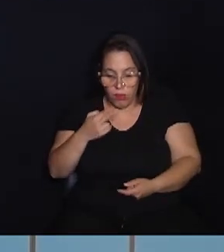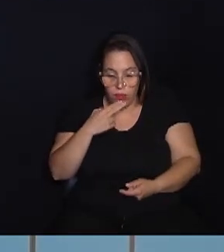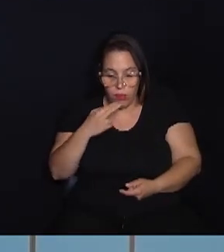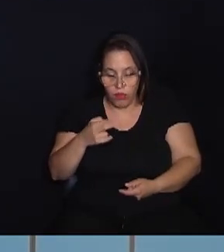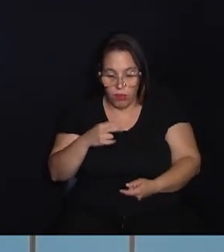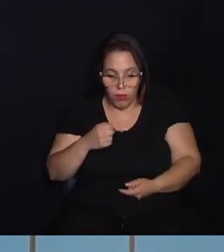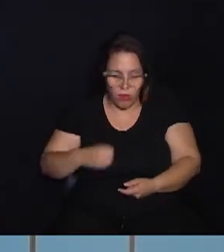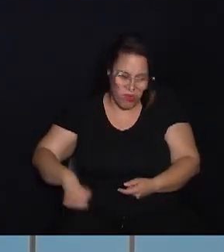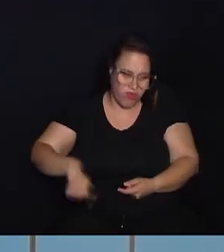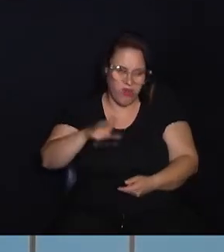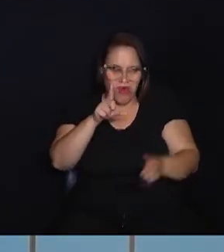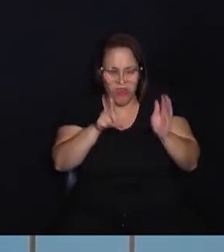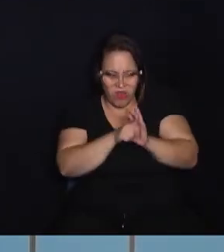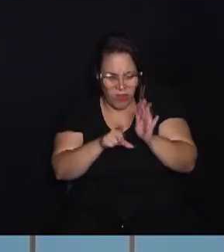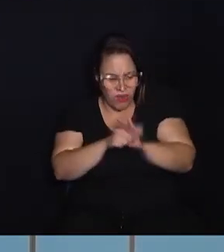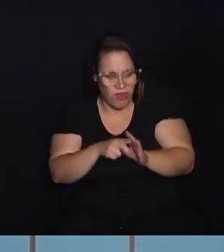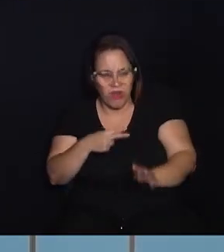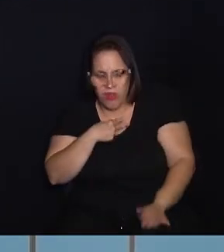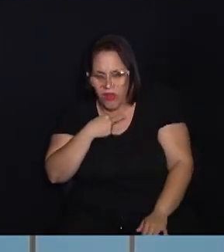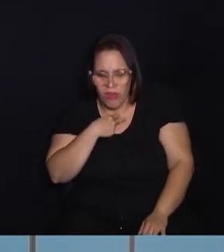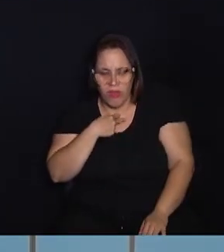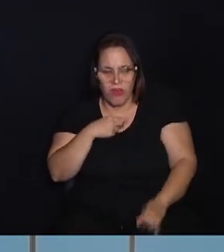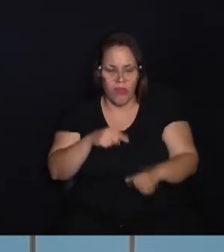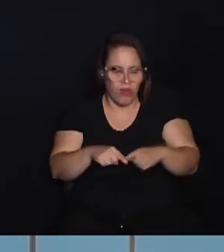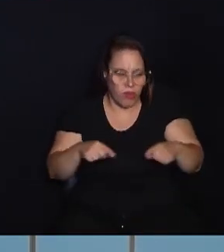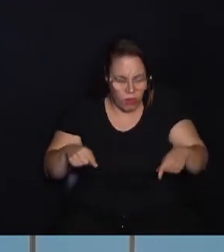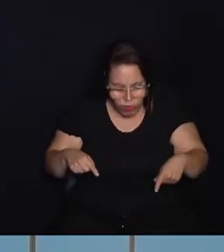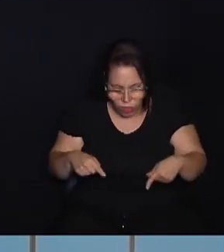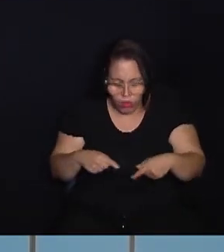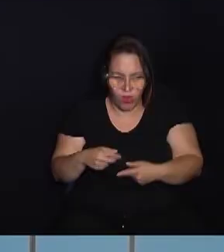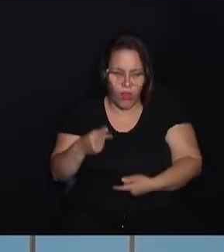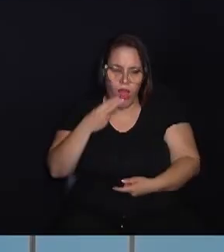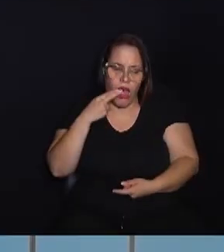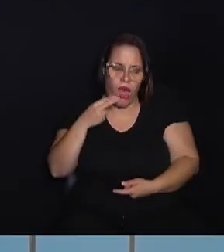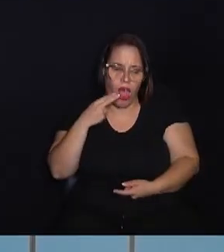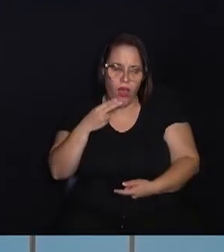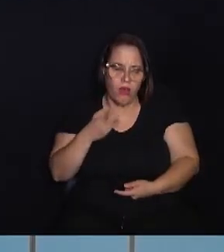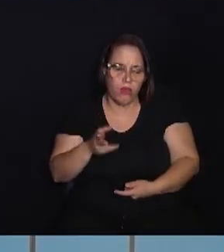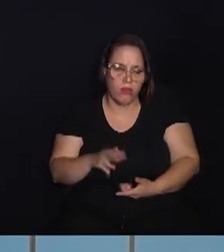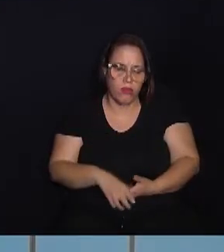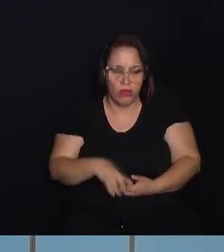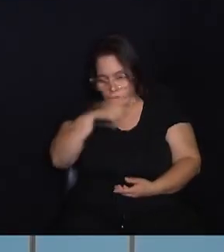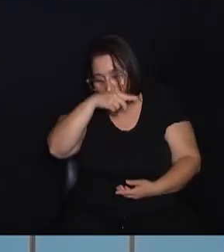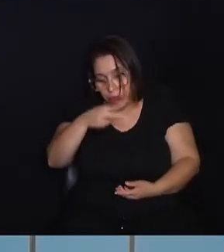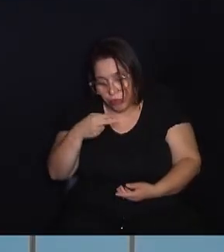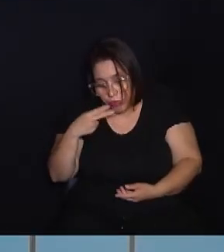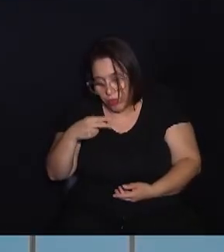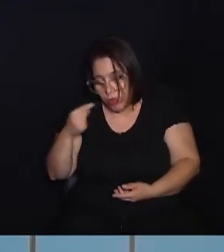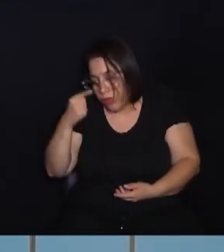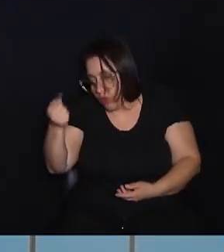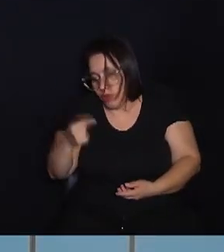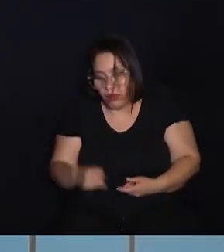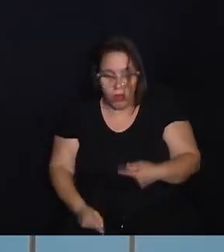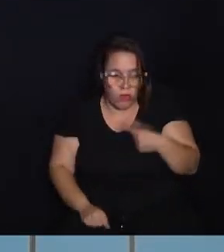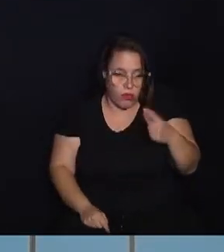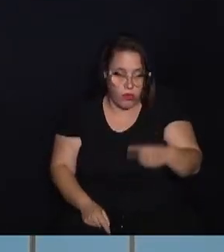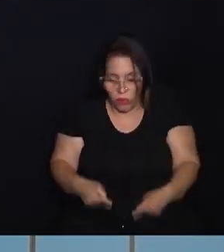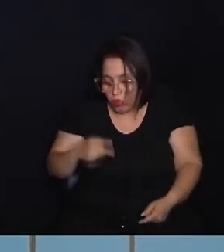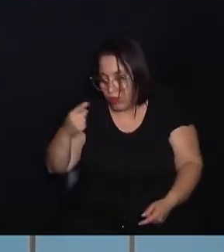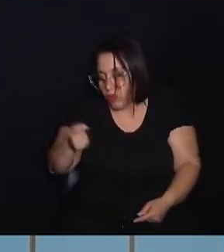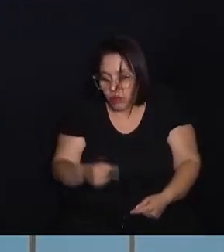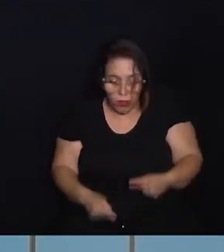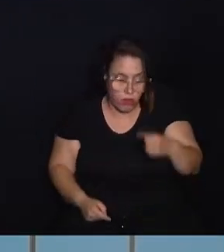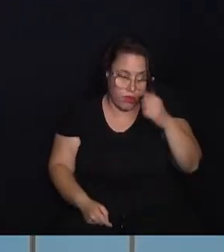cima das legislações. Não pode fumar em lugar fechado, não pode fumar não sei aonde, e fumar